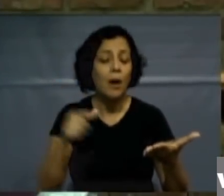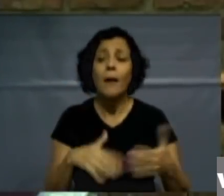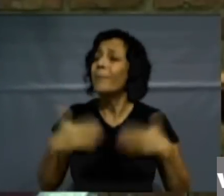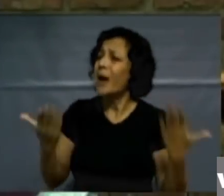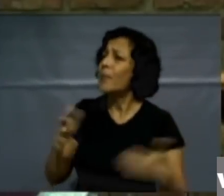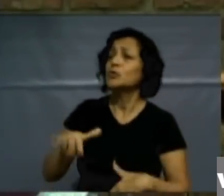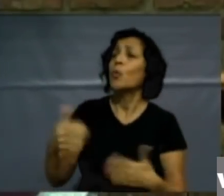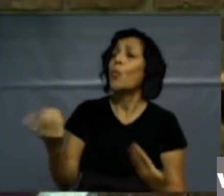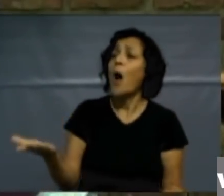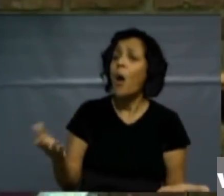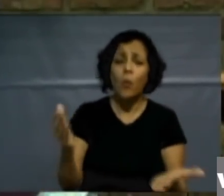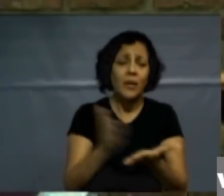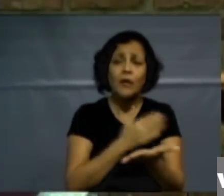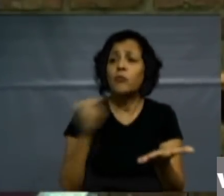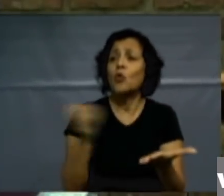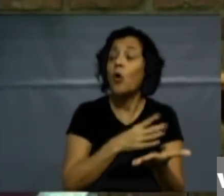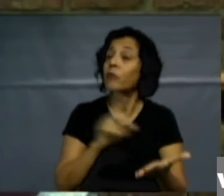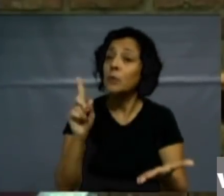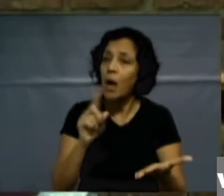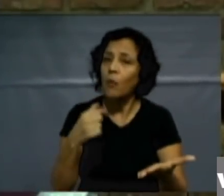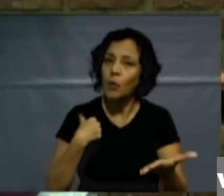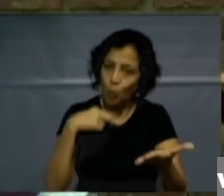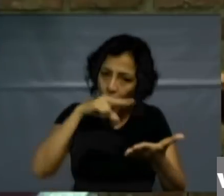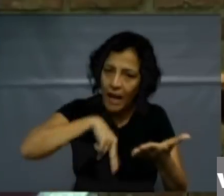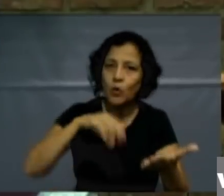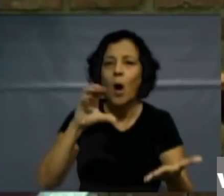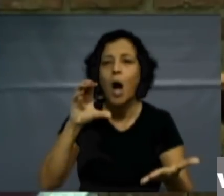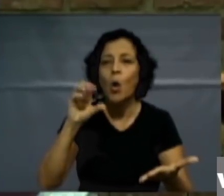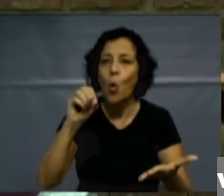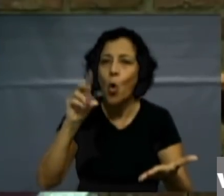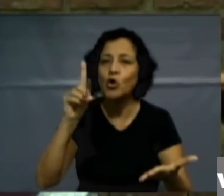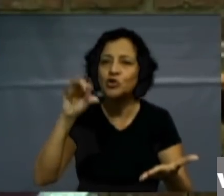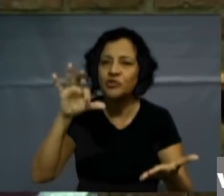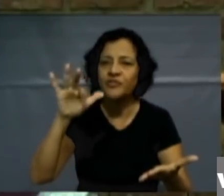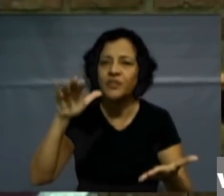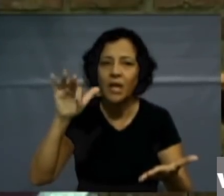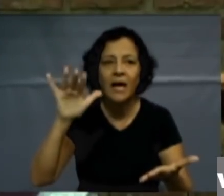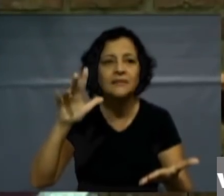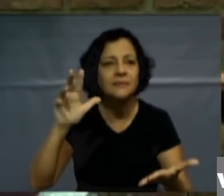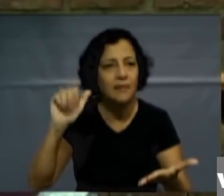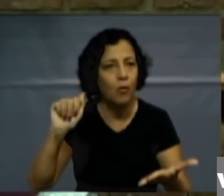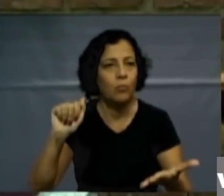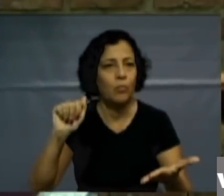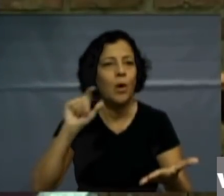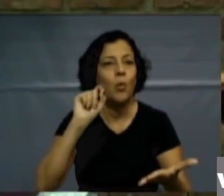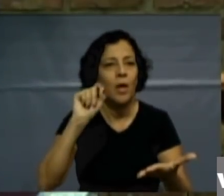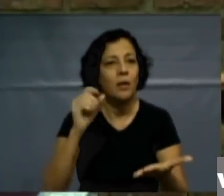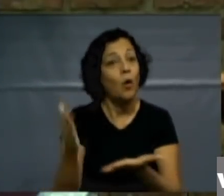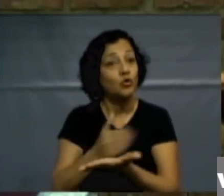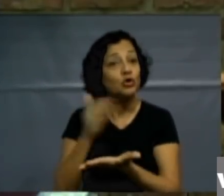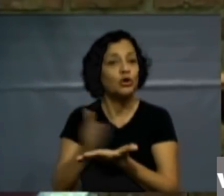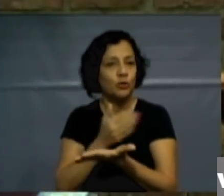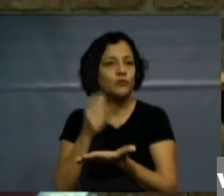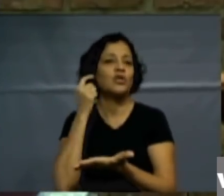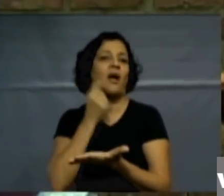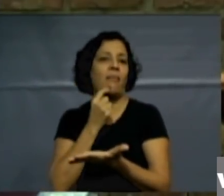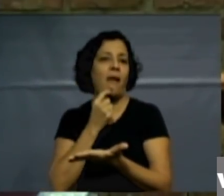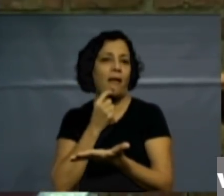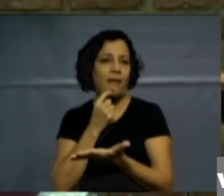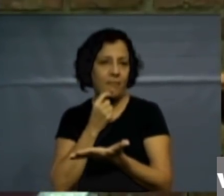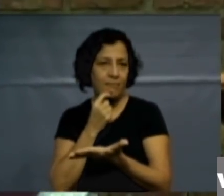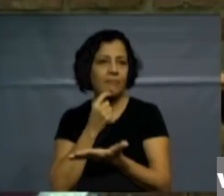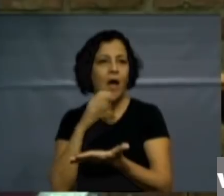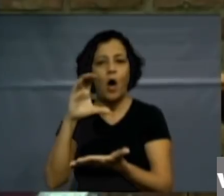com o Marcelo Turra, nunca mais esqueci, gente. A codificação é o que a gente tem de novidade, de grande novidade. E a